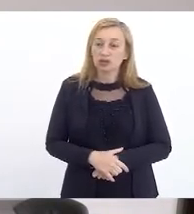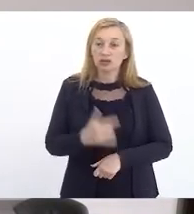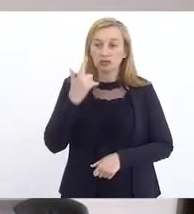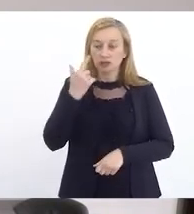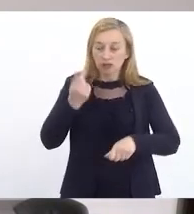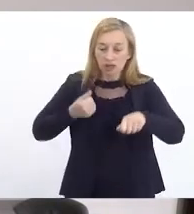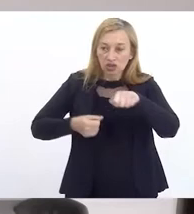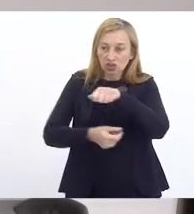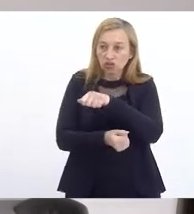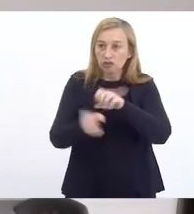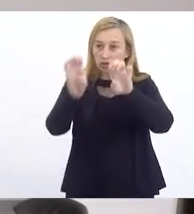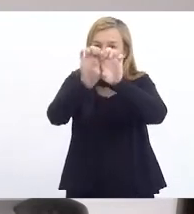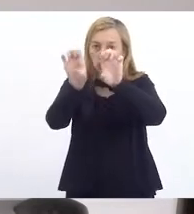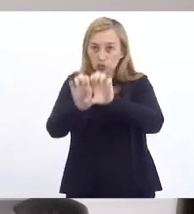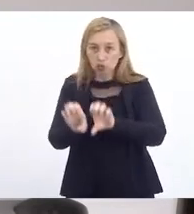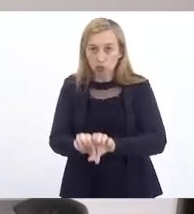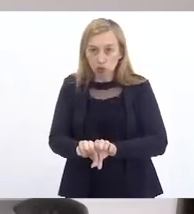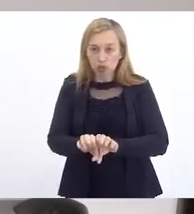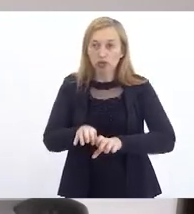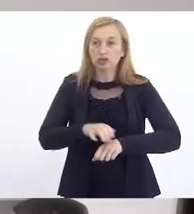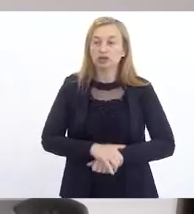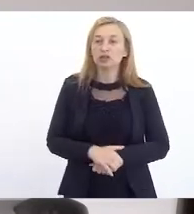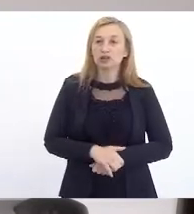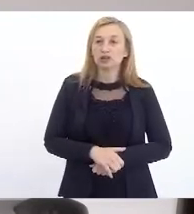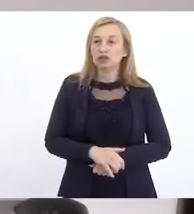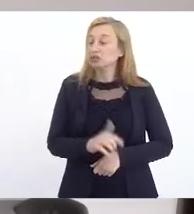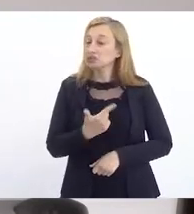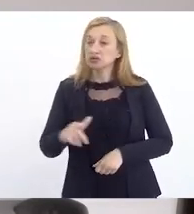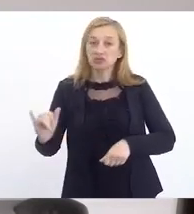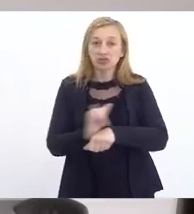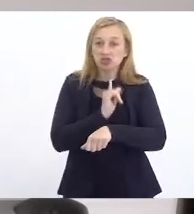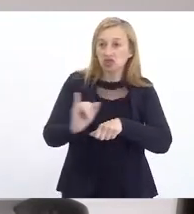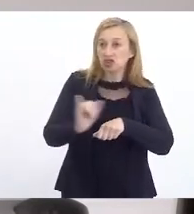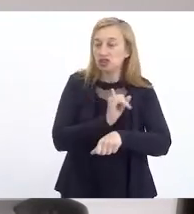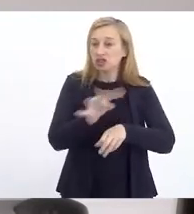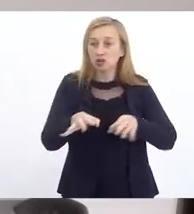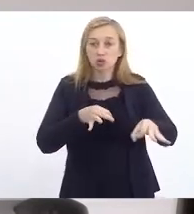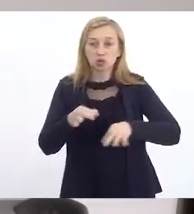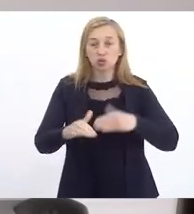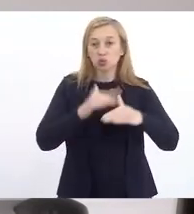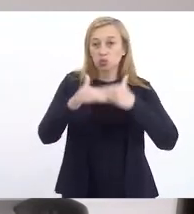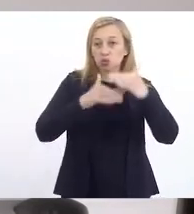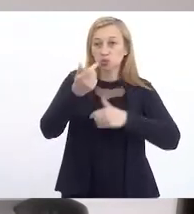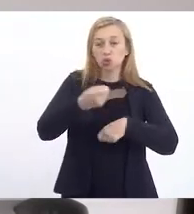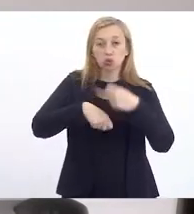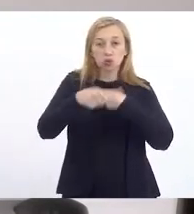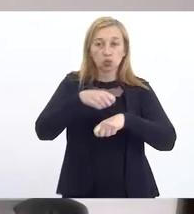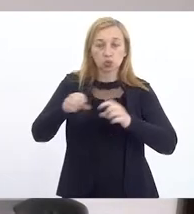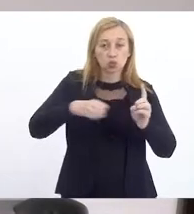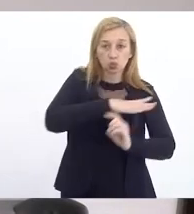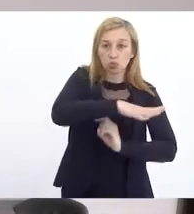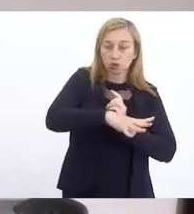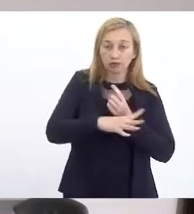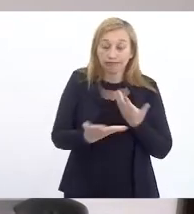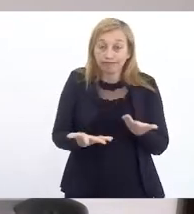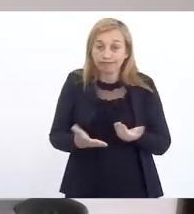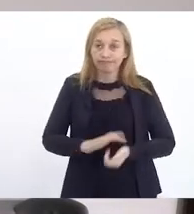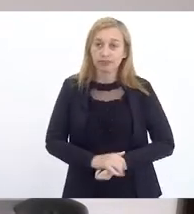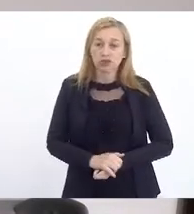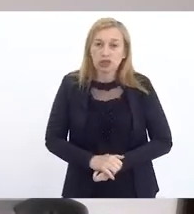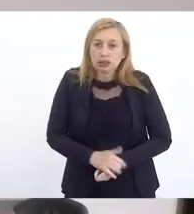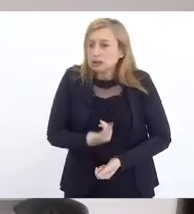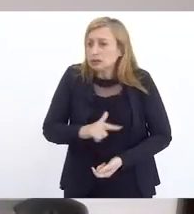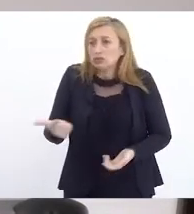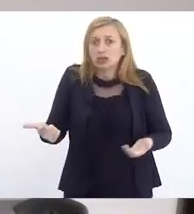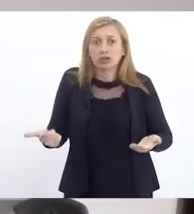investimento estruturante se não tem um plano estratégico de desenvolvimento econômico e social. Se não